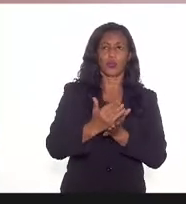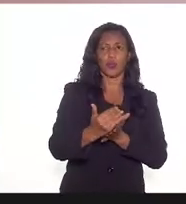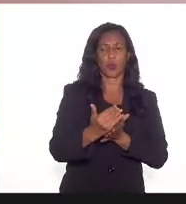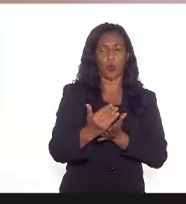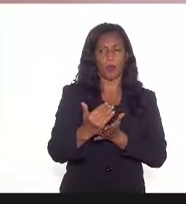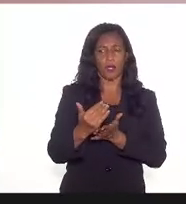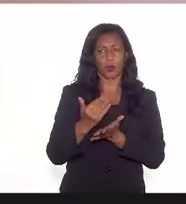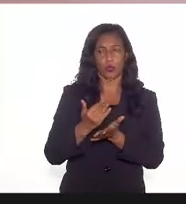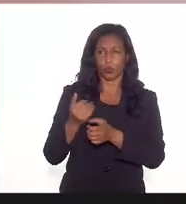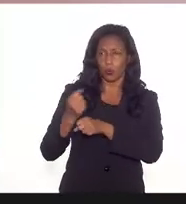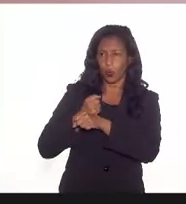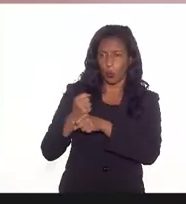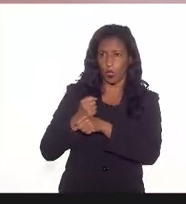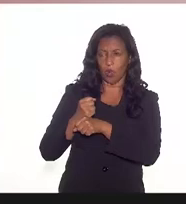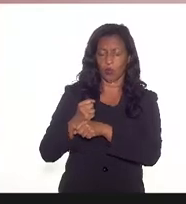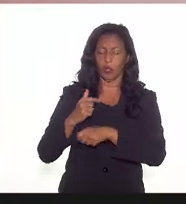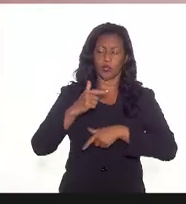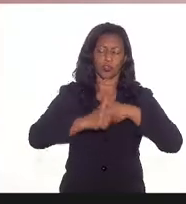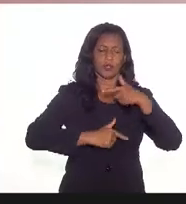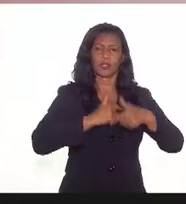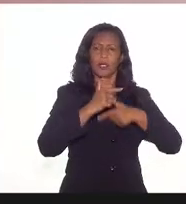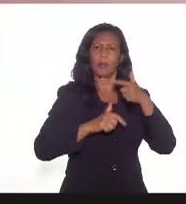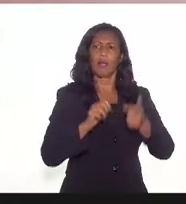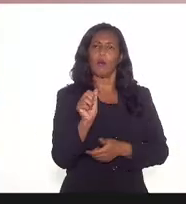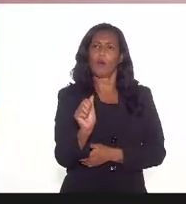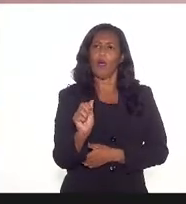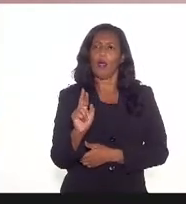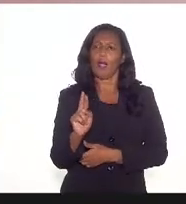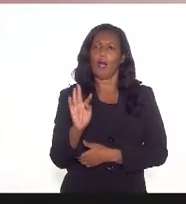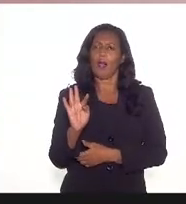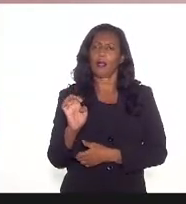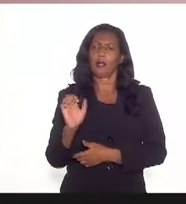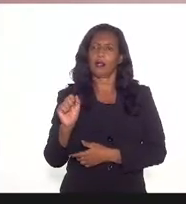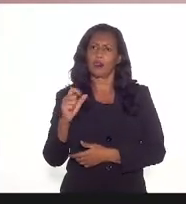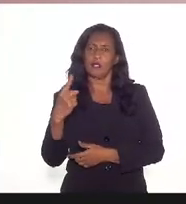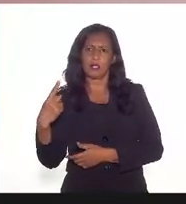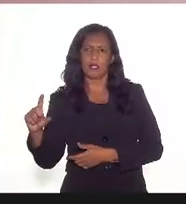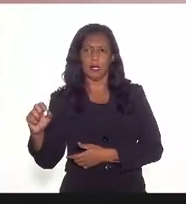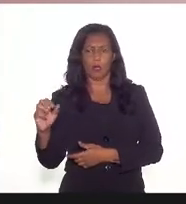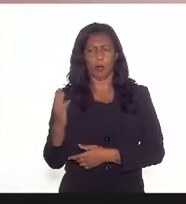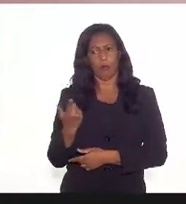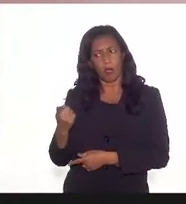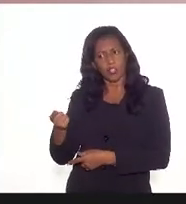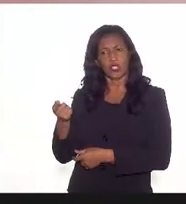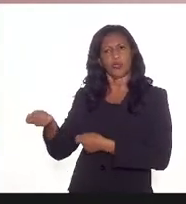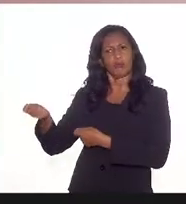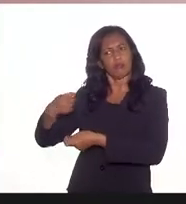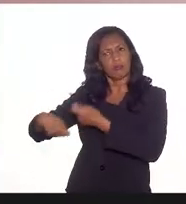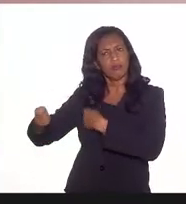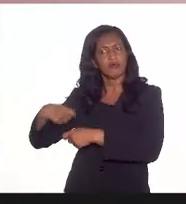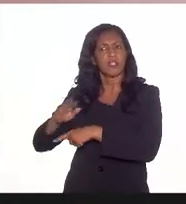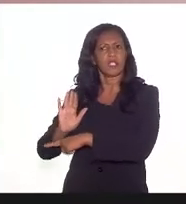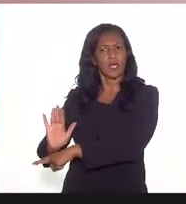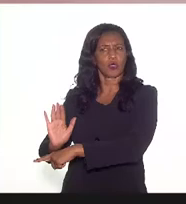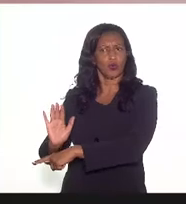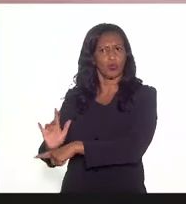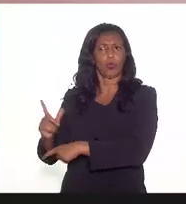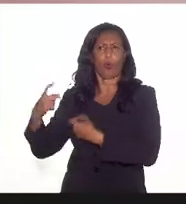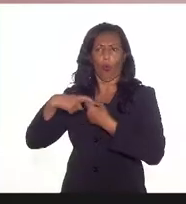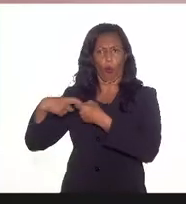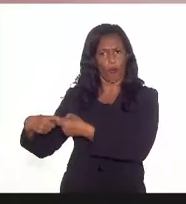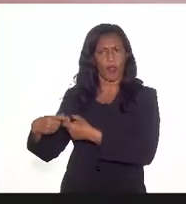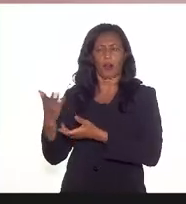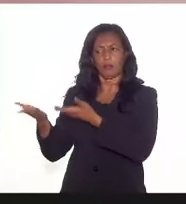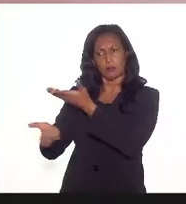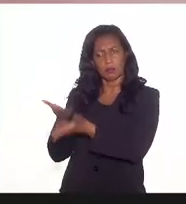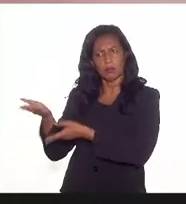com os artesãos. A gente vem trabalhando aí com os artesãos do Estado para financiar, né, a atividade produtiva dele. Esse convênio está ativo, a gente vem